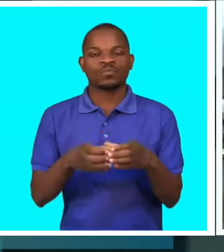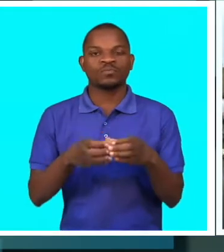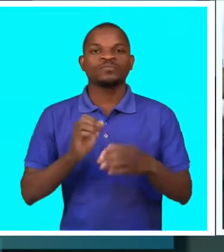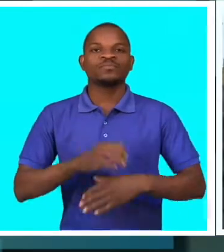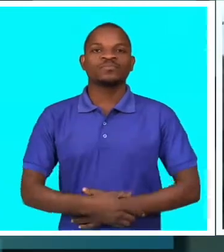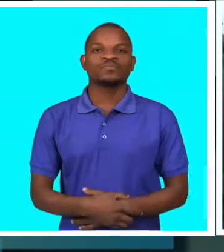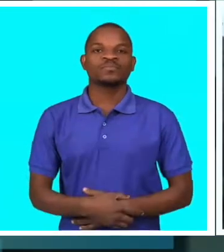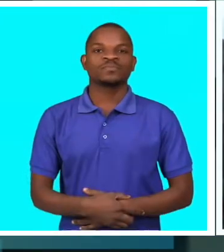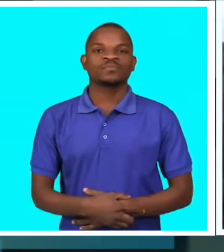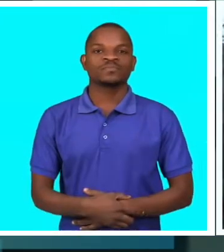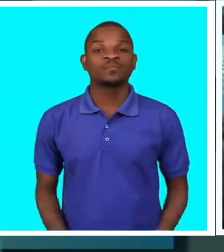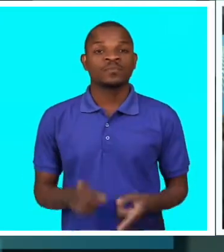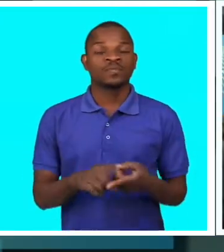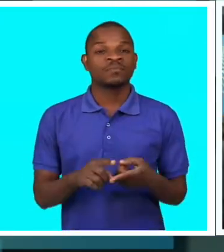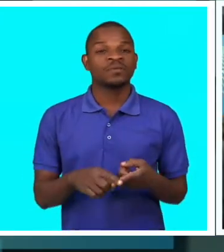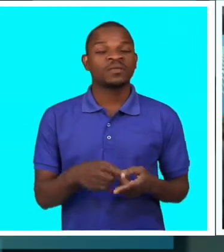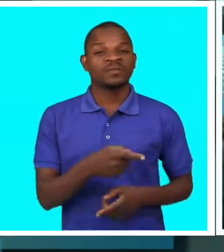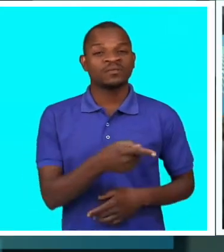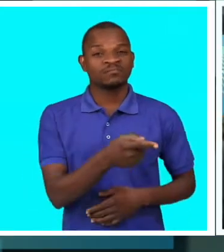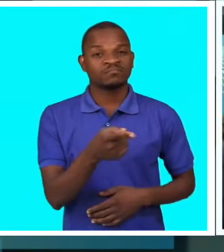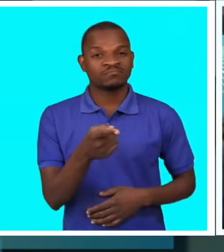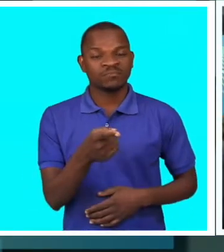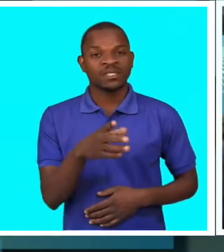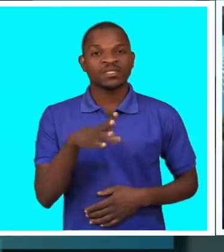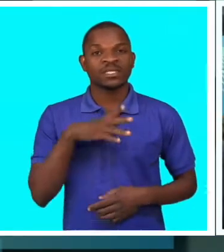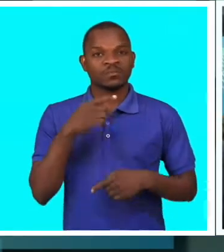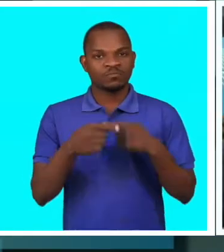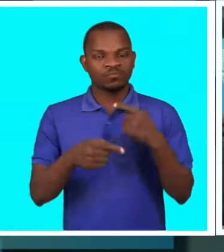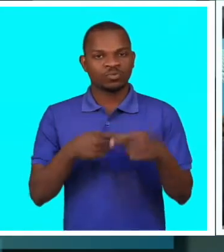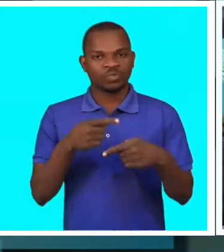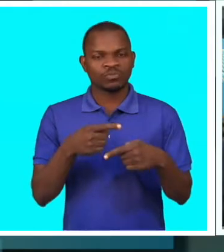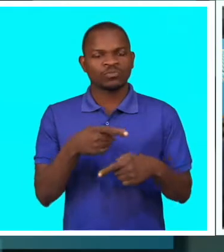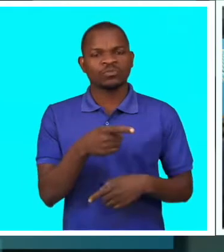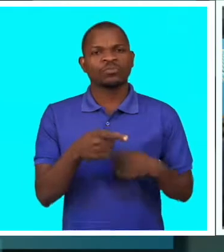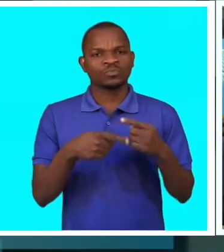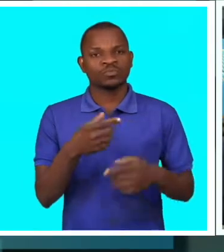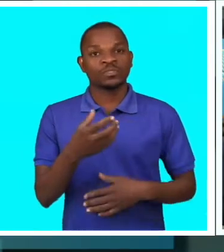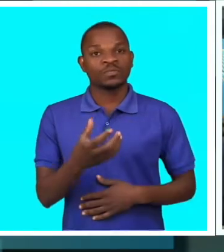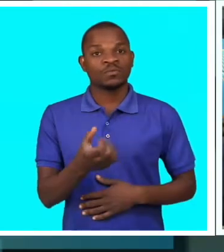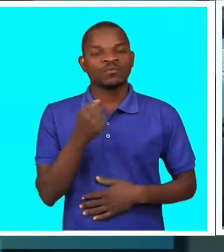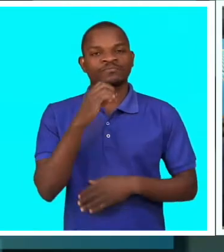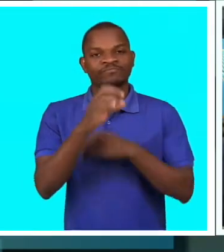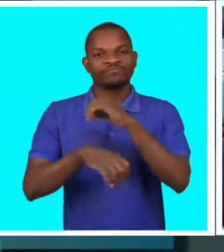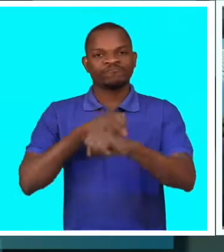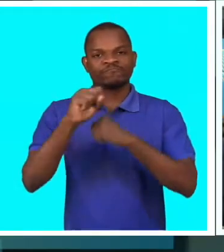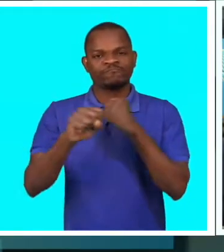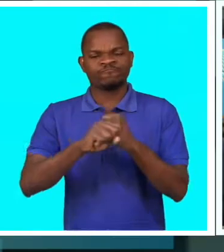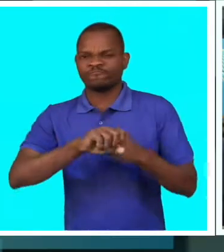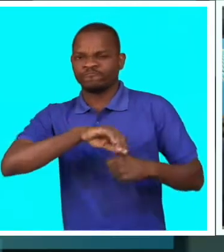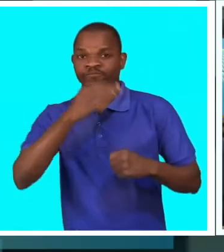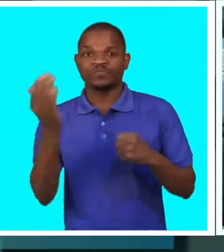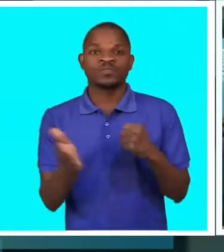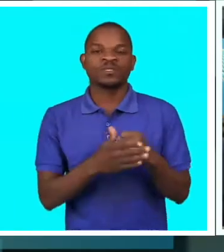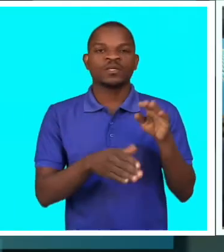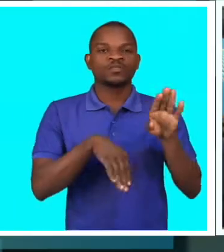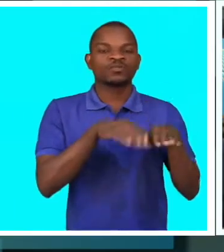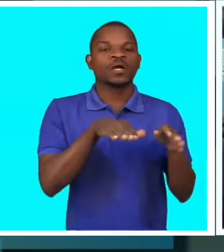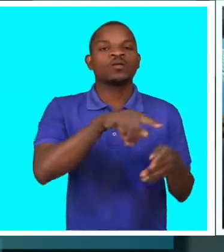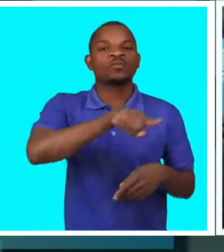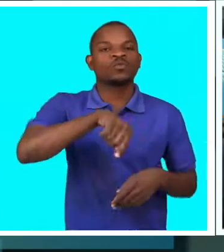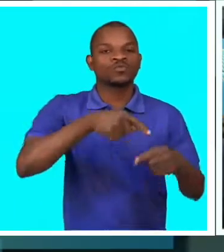esta coletividade. Porque tem um projeto que nos dá garantia que para o ano havemos de voltar a